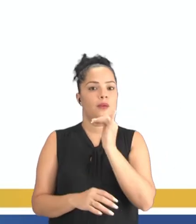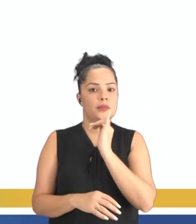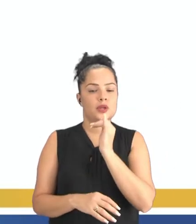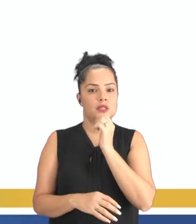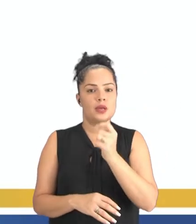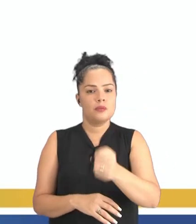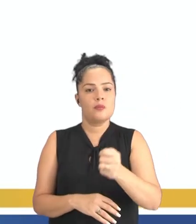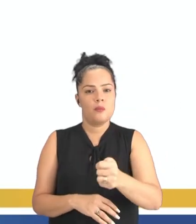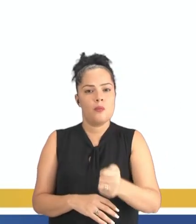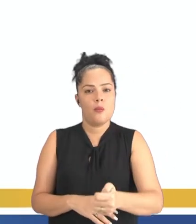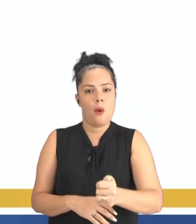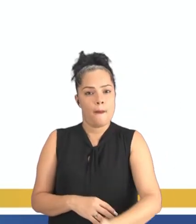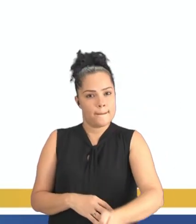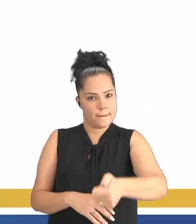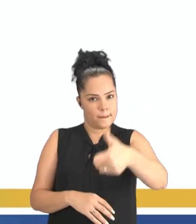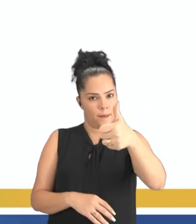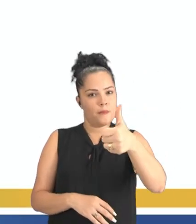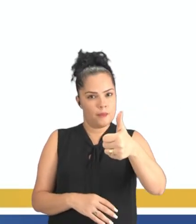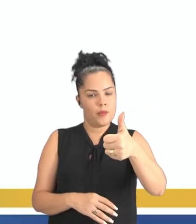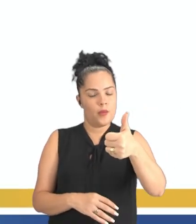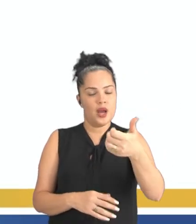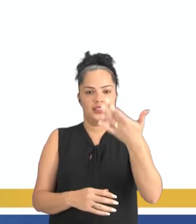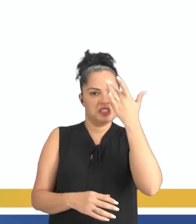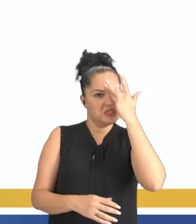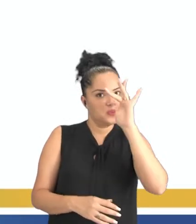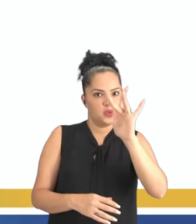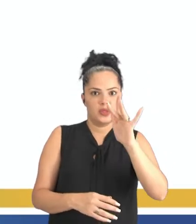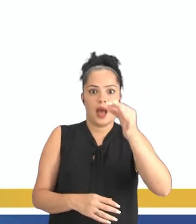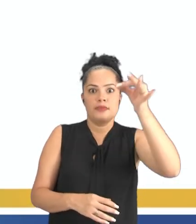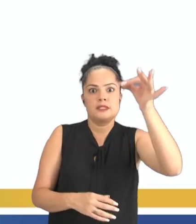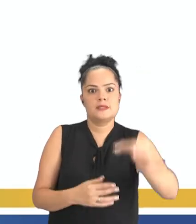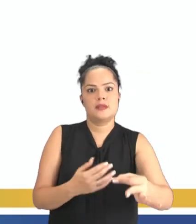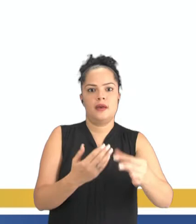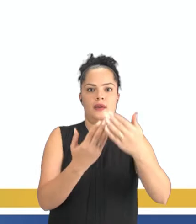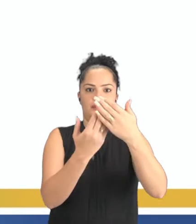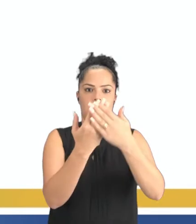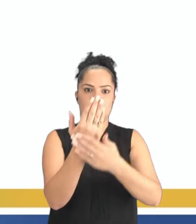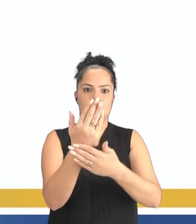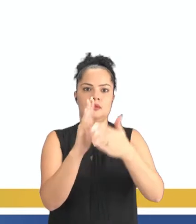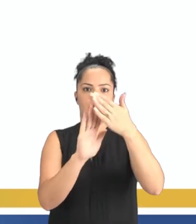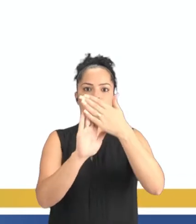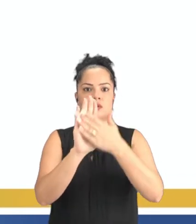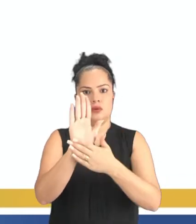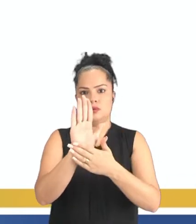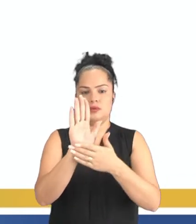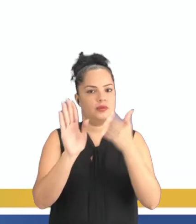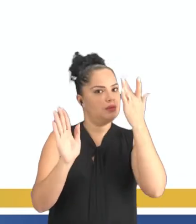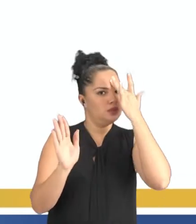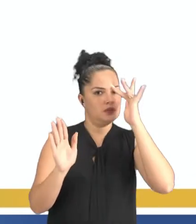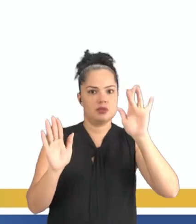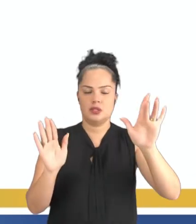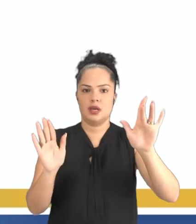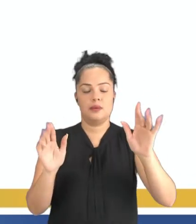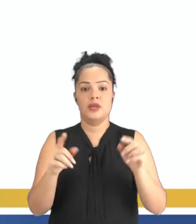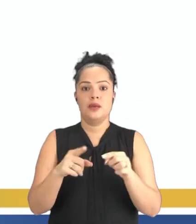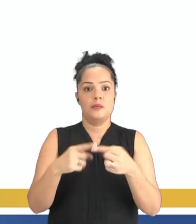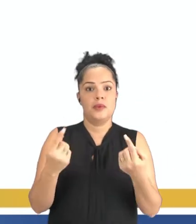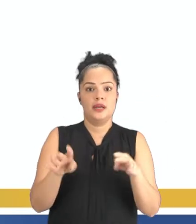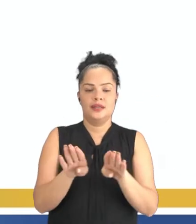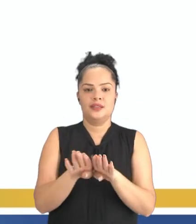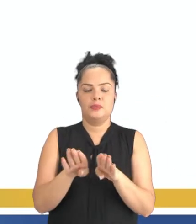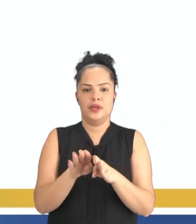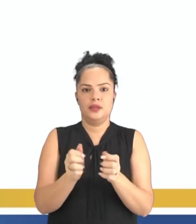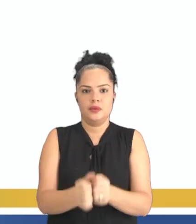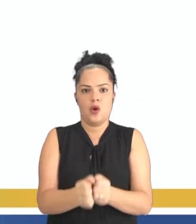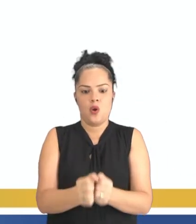moeda para cima, você não sabe, né, dizer com certeza se vai cair cara ou coroa. Da mesma forma que quando você lança um dadinho